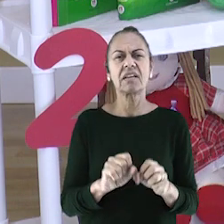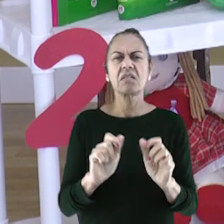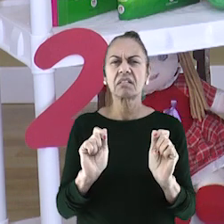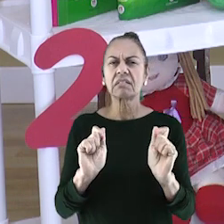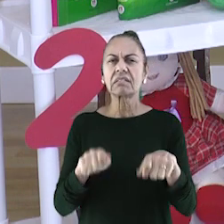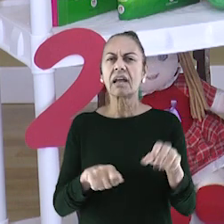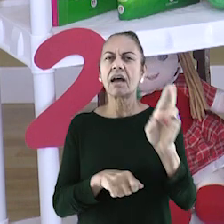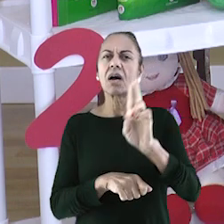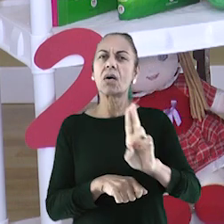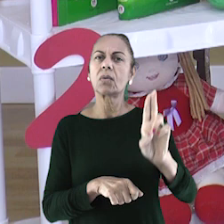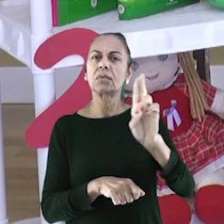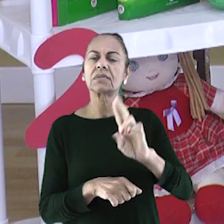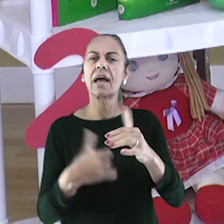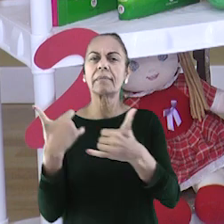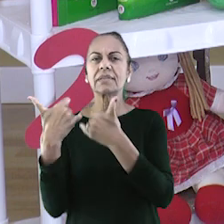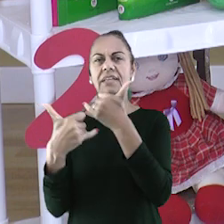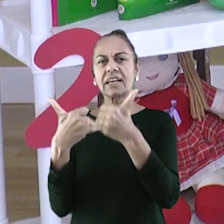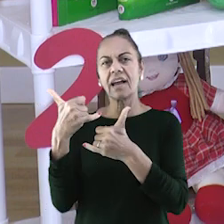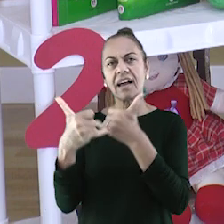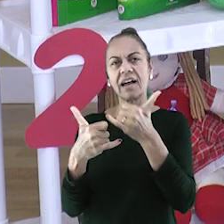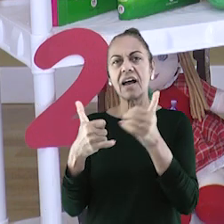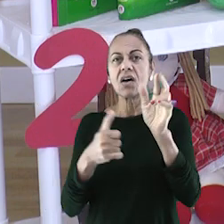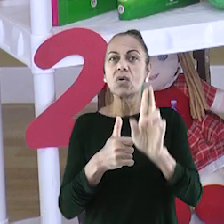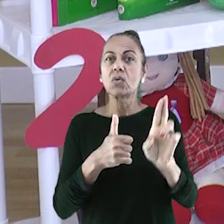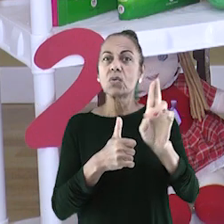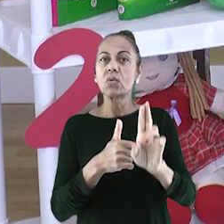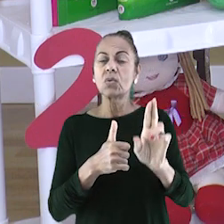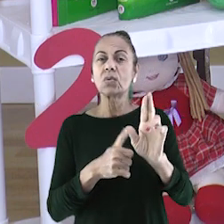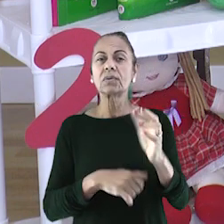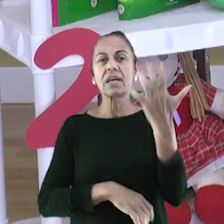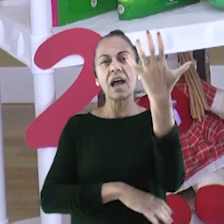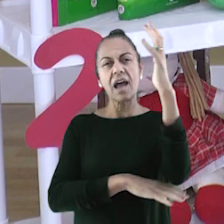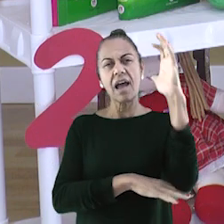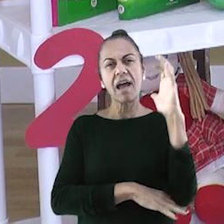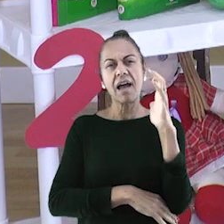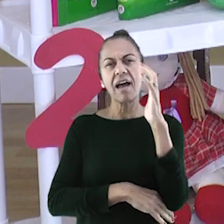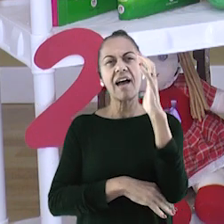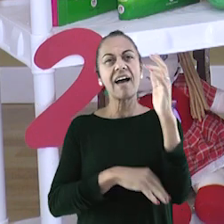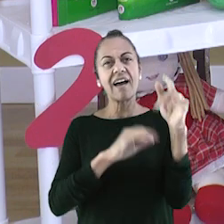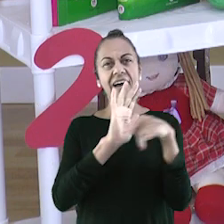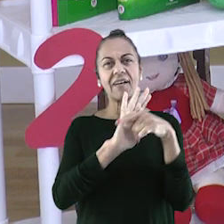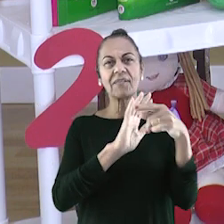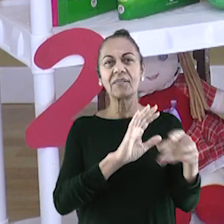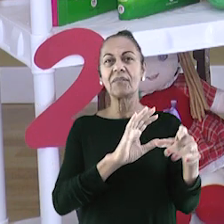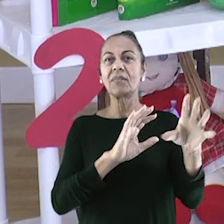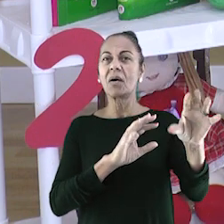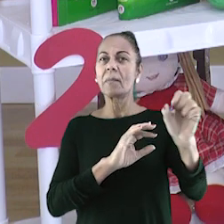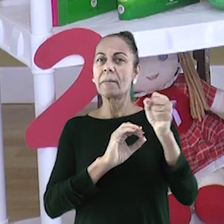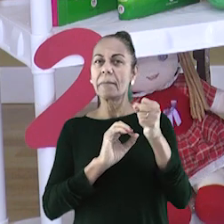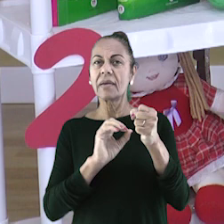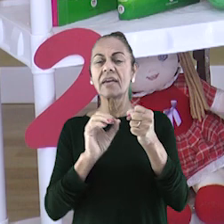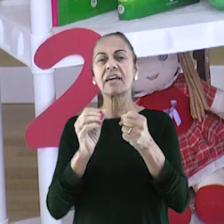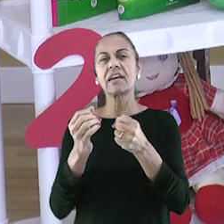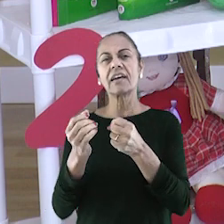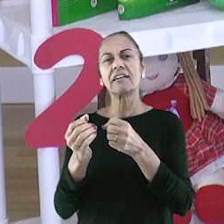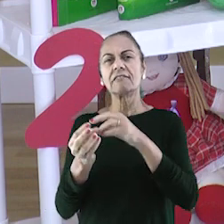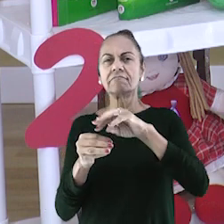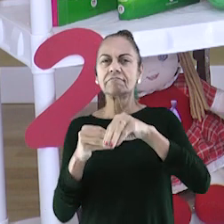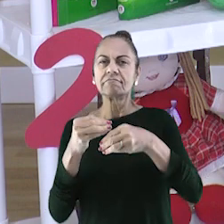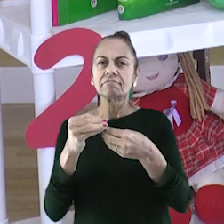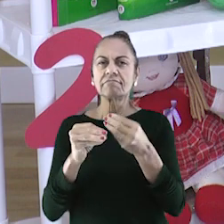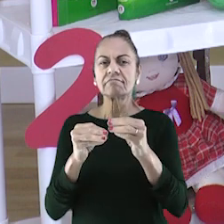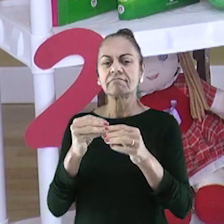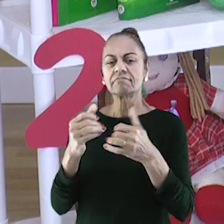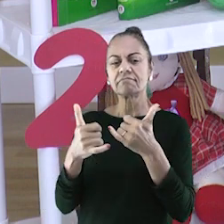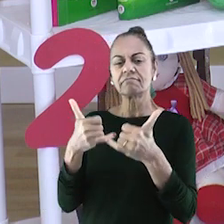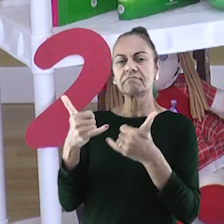argila para brincar utilizando outras coisas da natureza, como, por exemplo, galhos. Eu